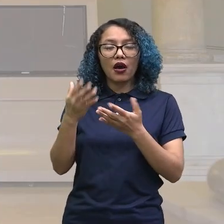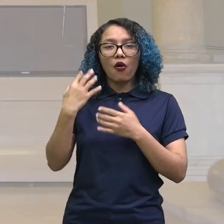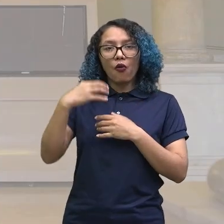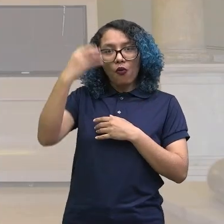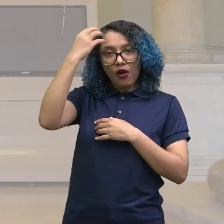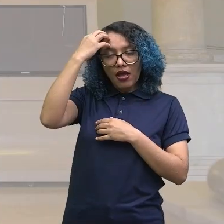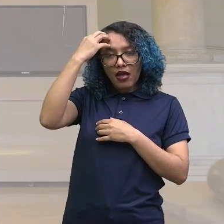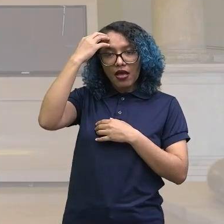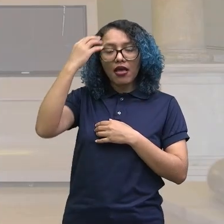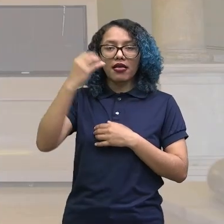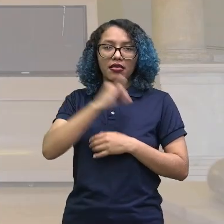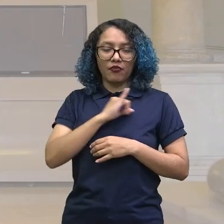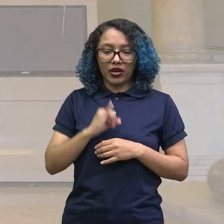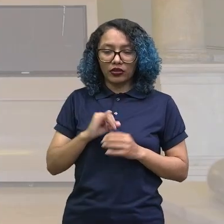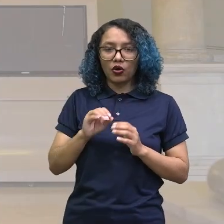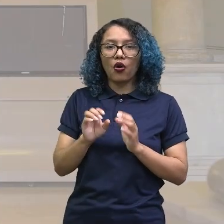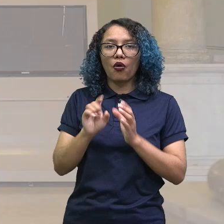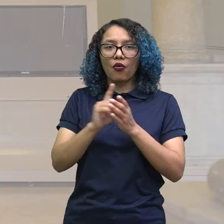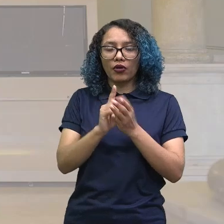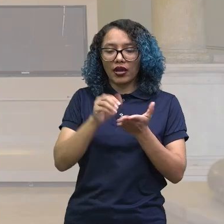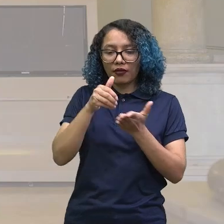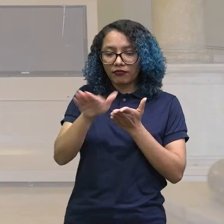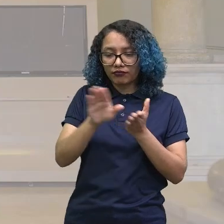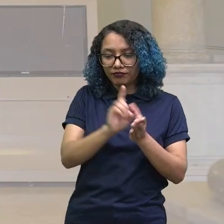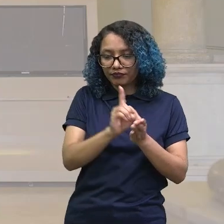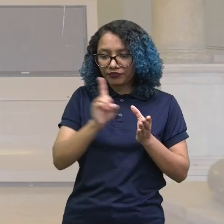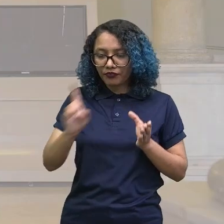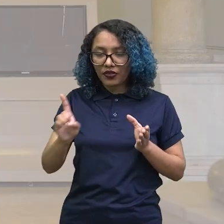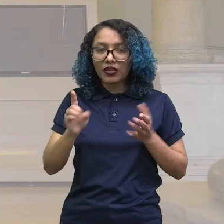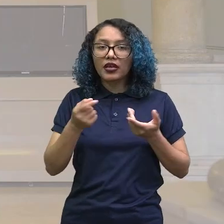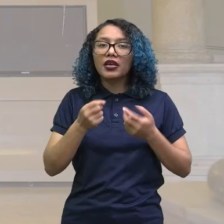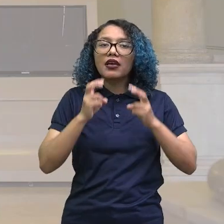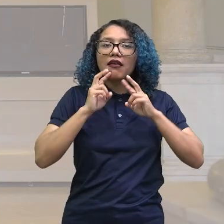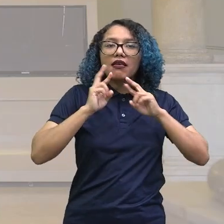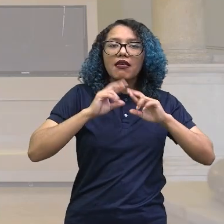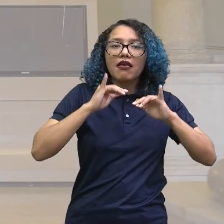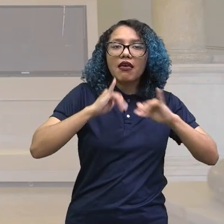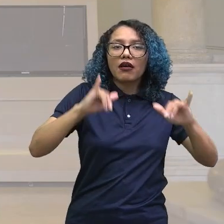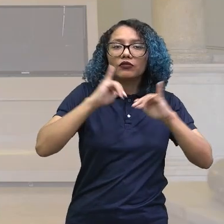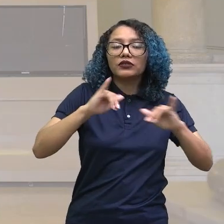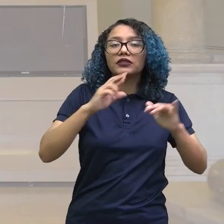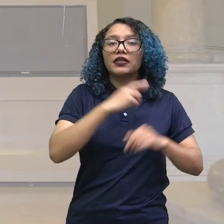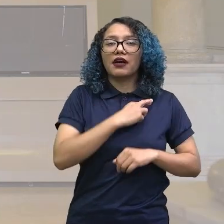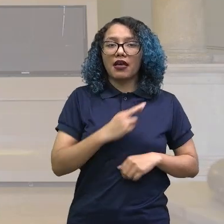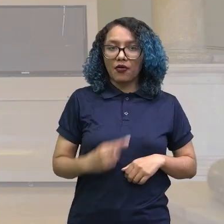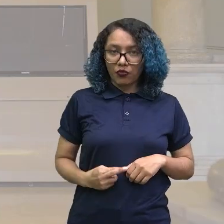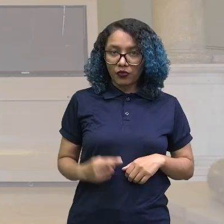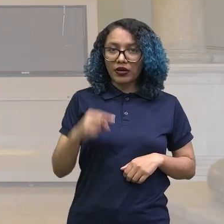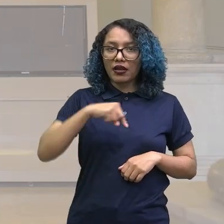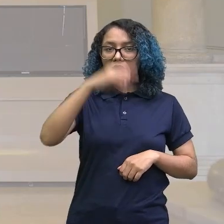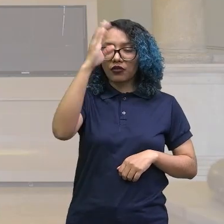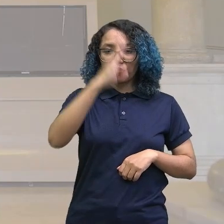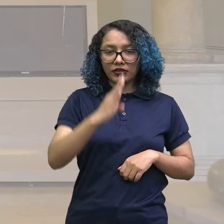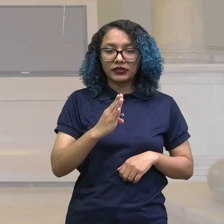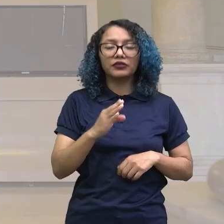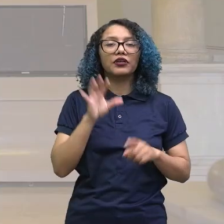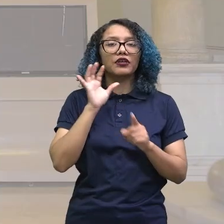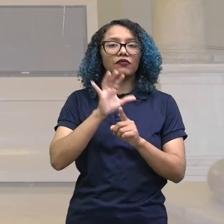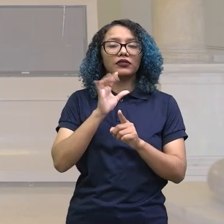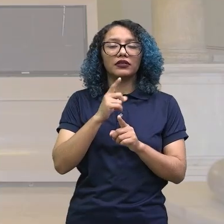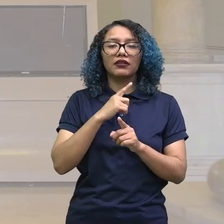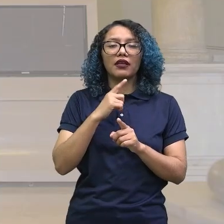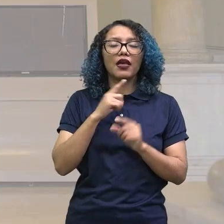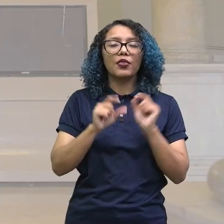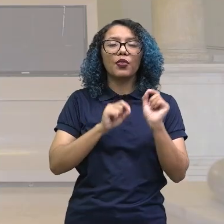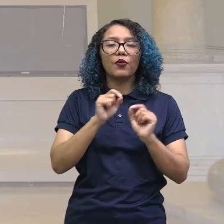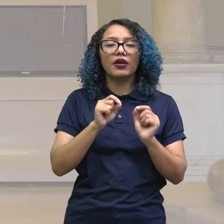ser retirado do poder, né, e proclamar-se uma república do Brasil, muito influenciada principalmente